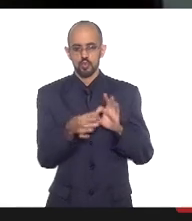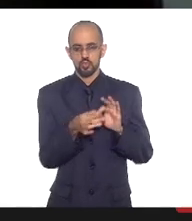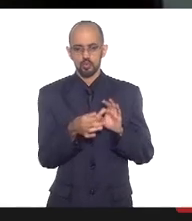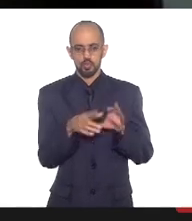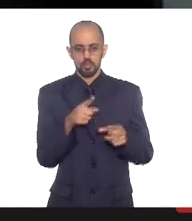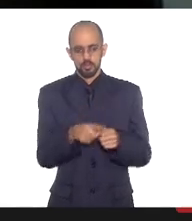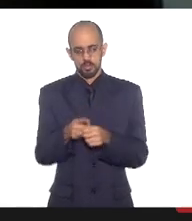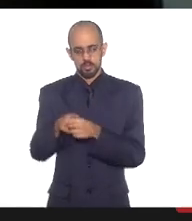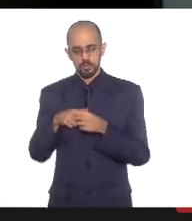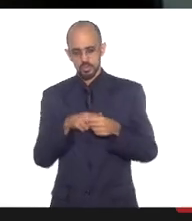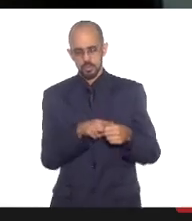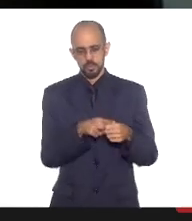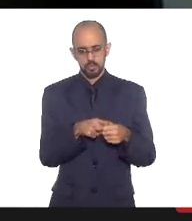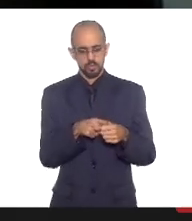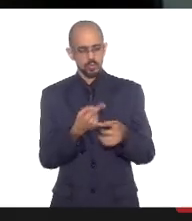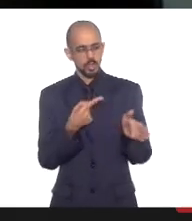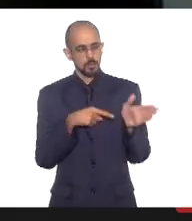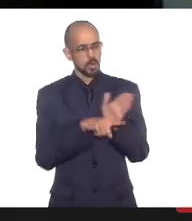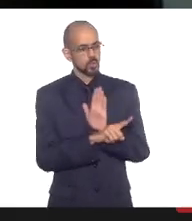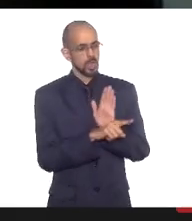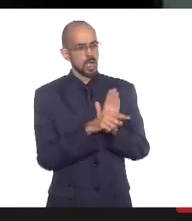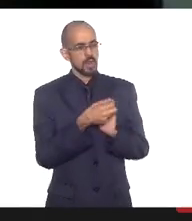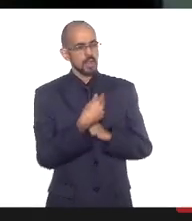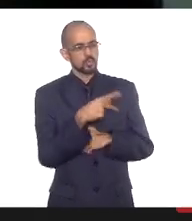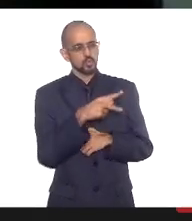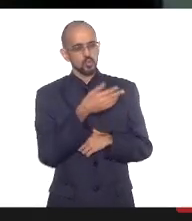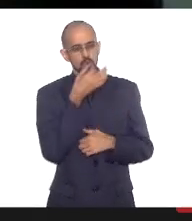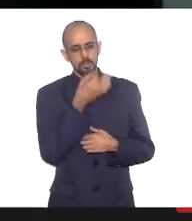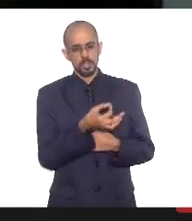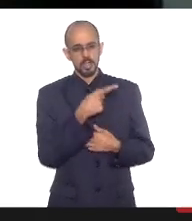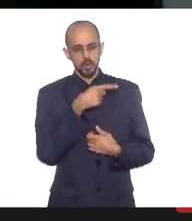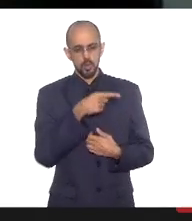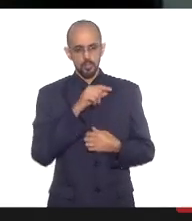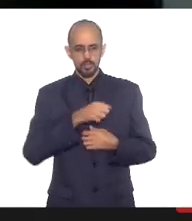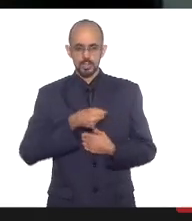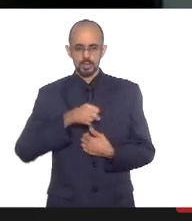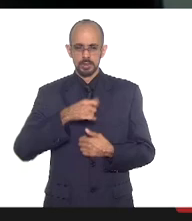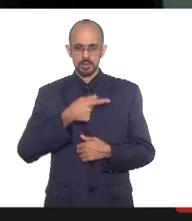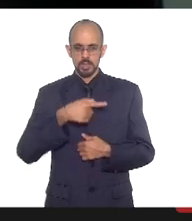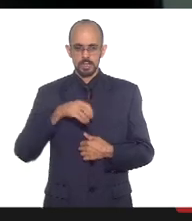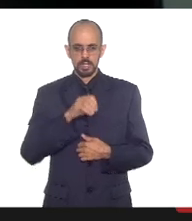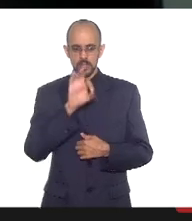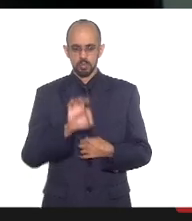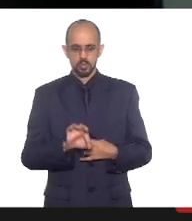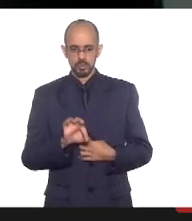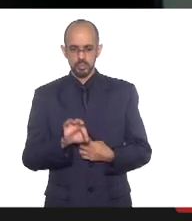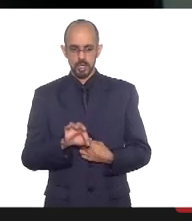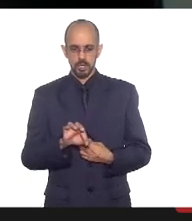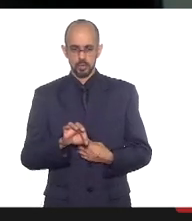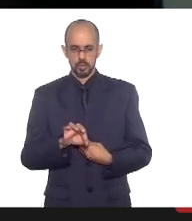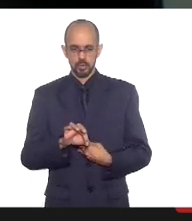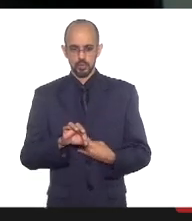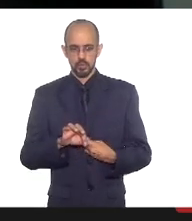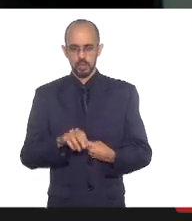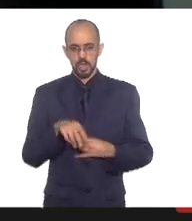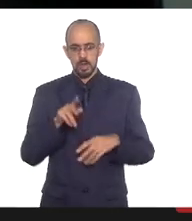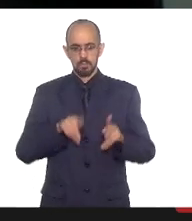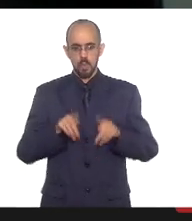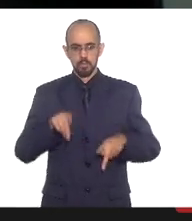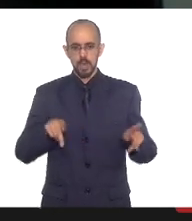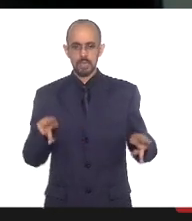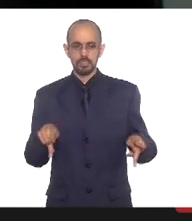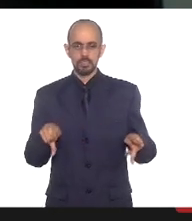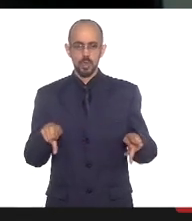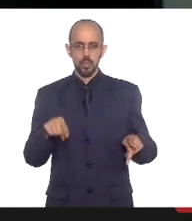gente quando o senhor acha que a gente pode considerar que setenta por cento da população do nosso estado vai